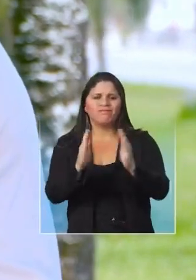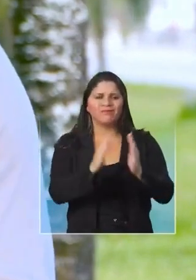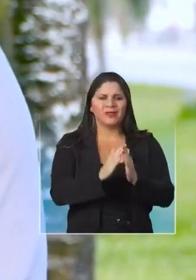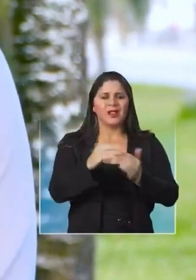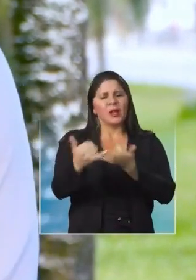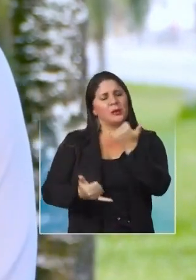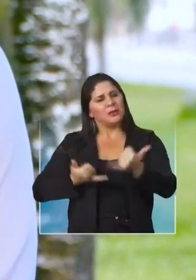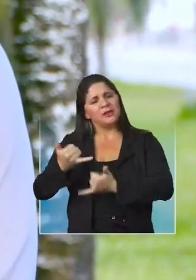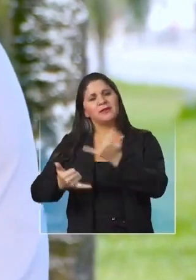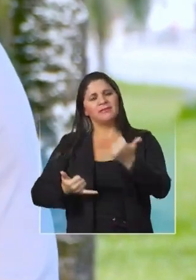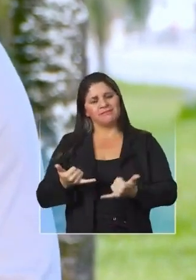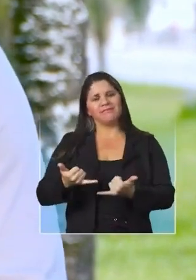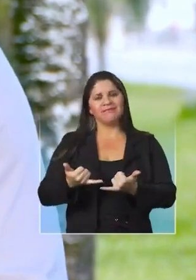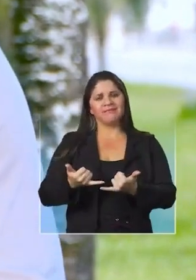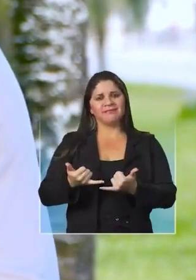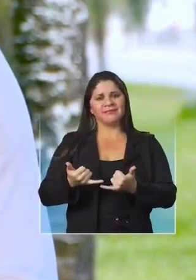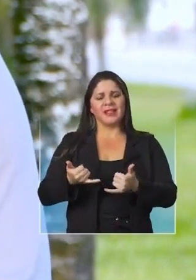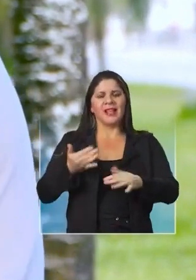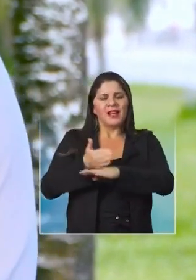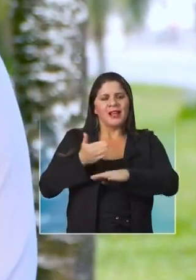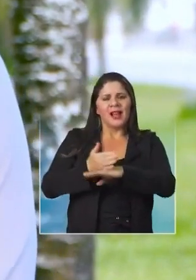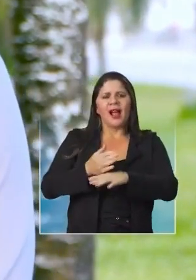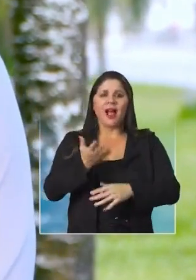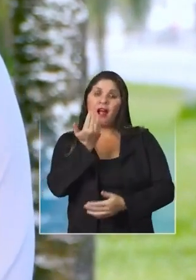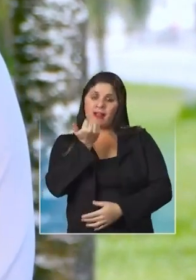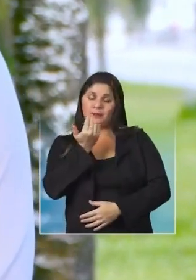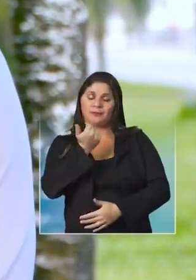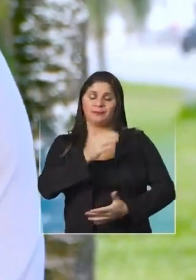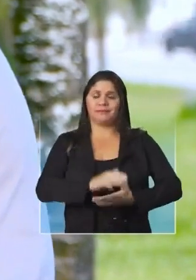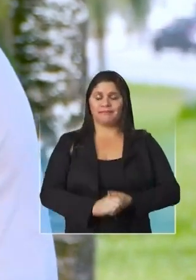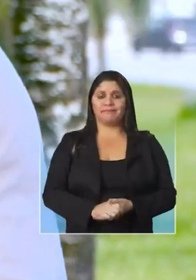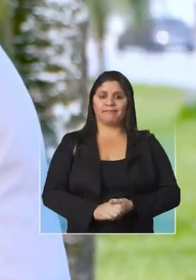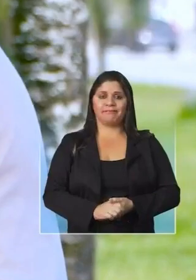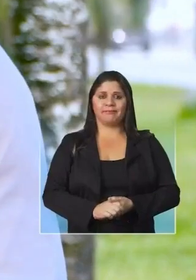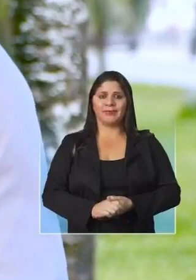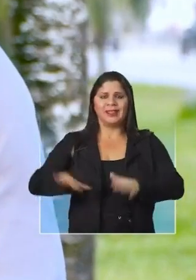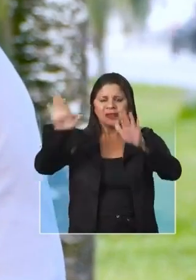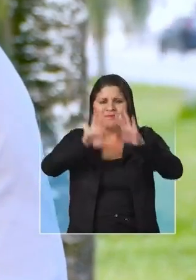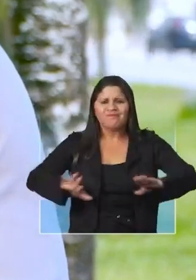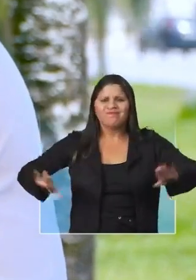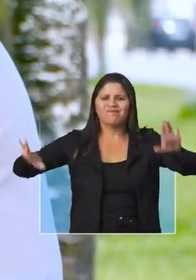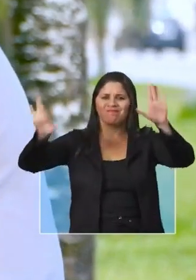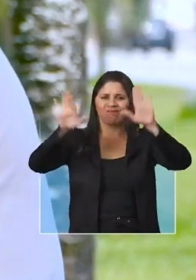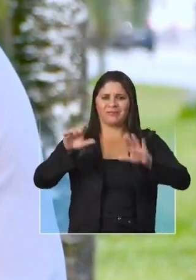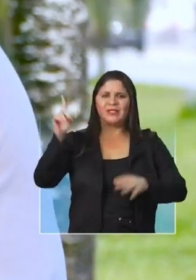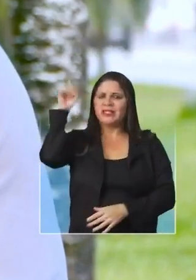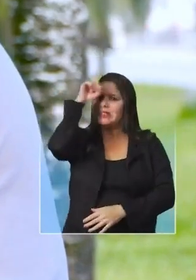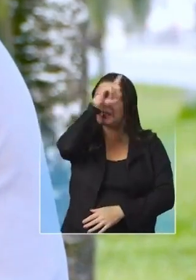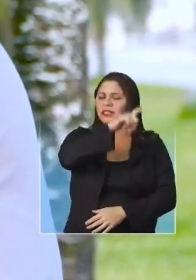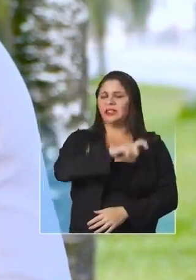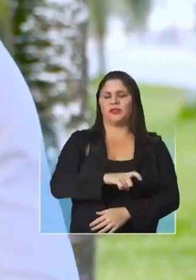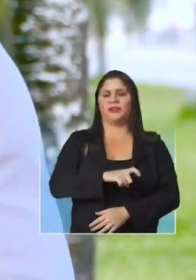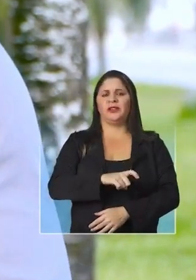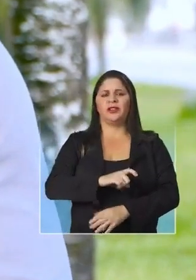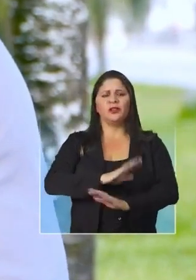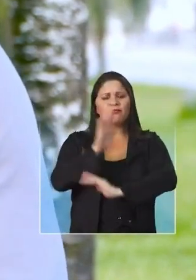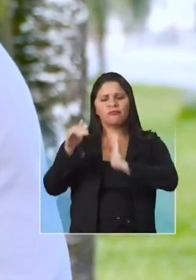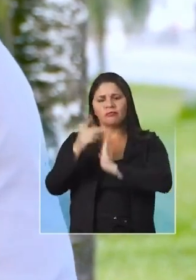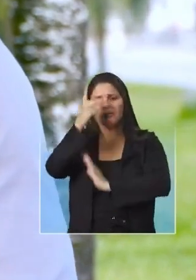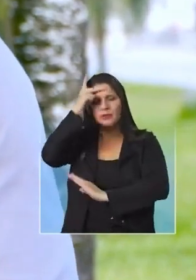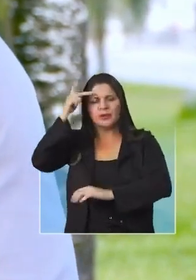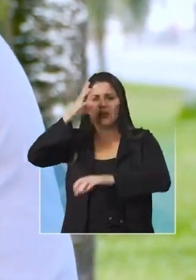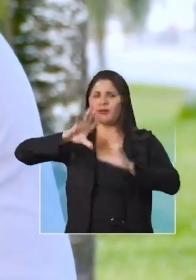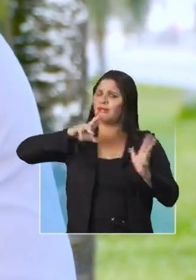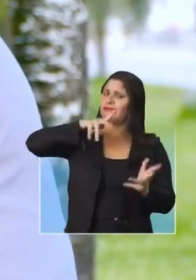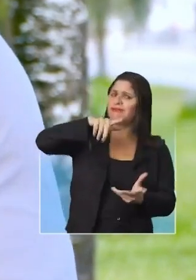ao lazer, acesso à alimentação. E um dos cenários mais doloridos para todas as pessoas do